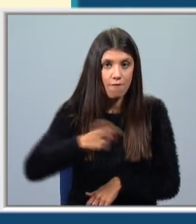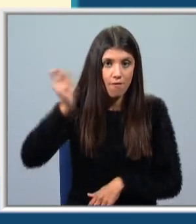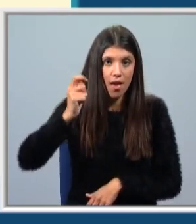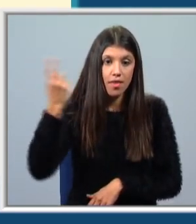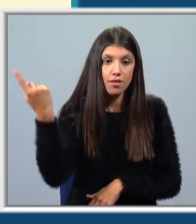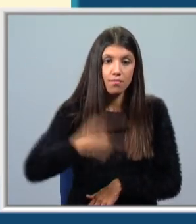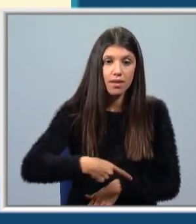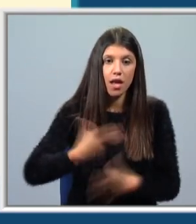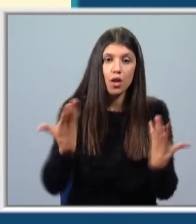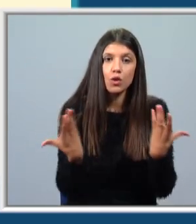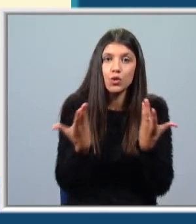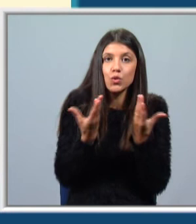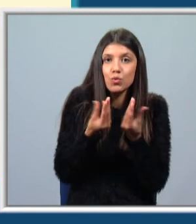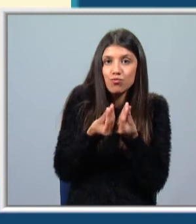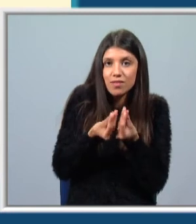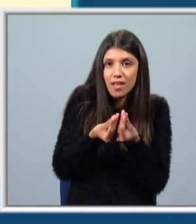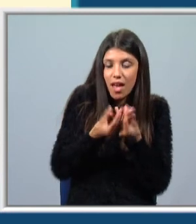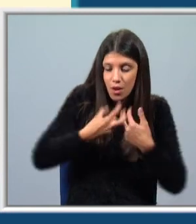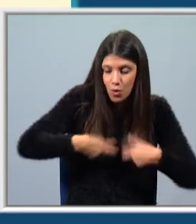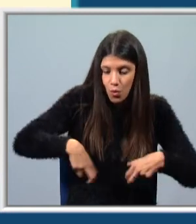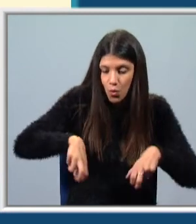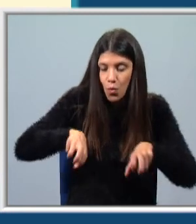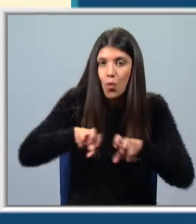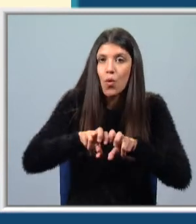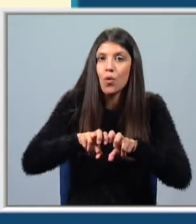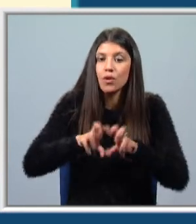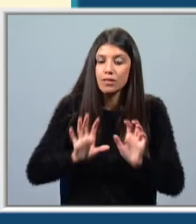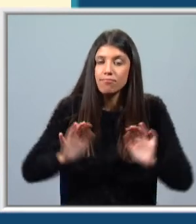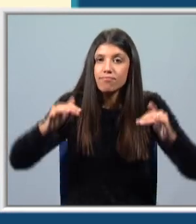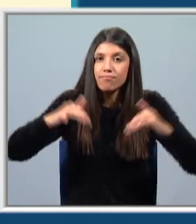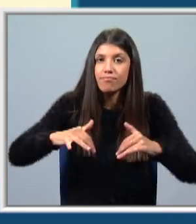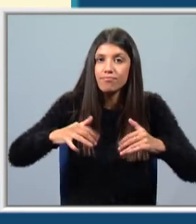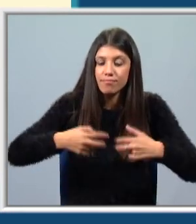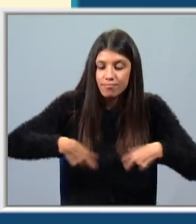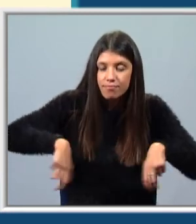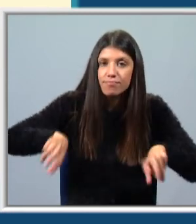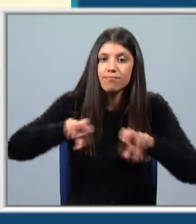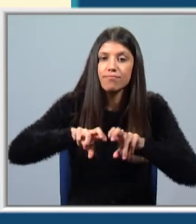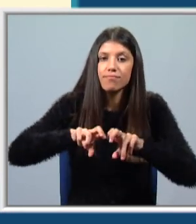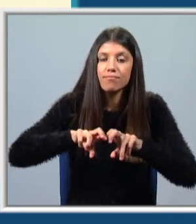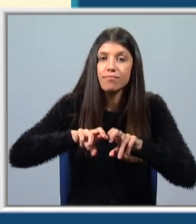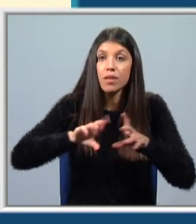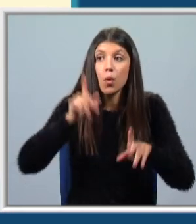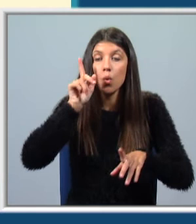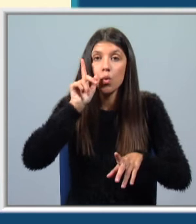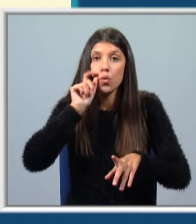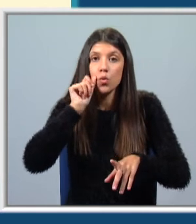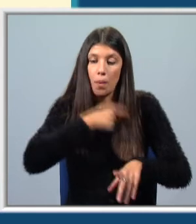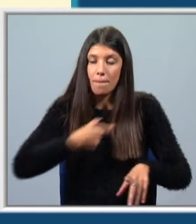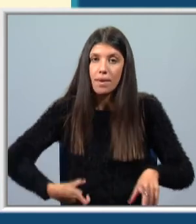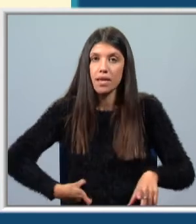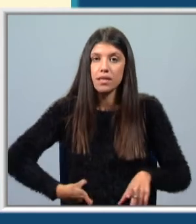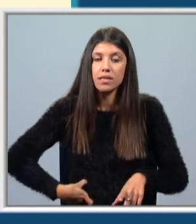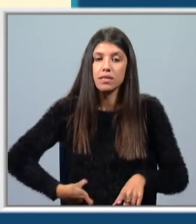mandaram juntar a corte, ou seja, ficarem todos juntos. E quando o príncipe tirou,